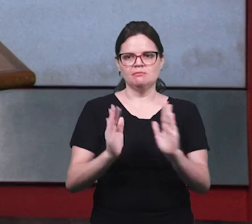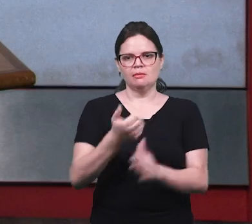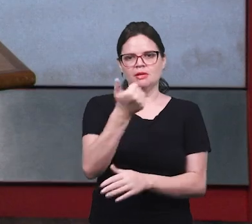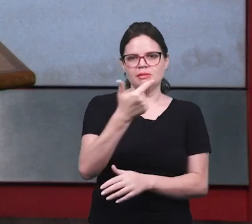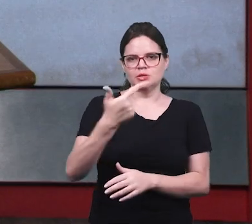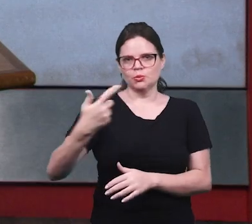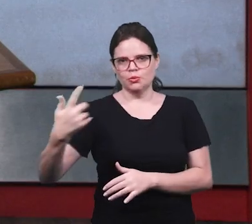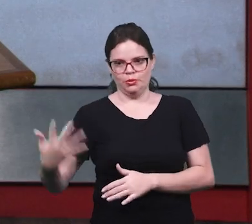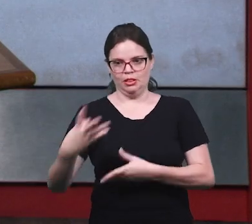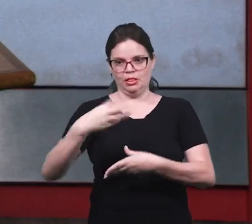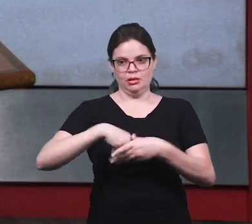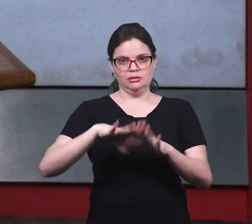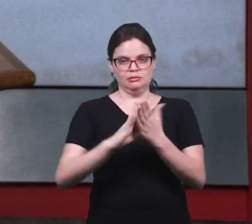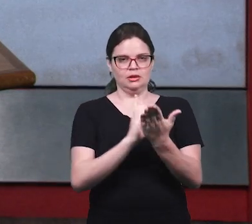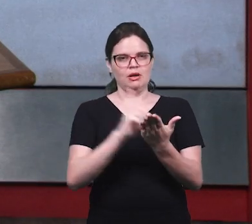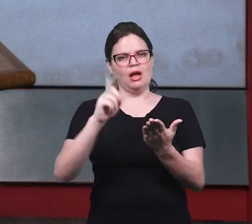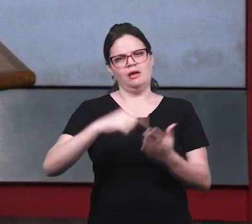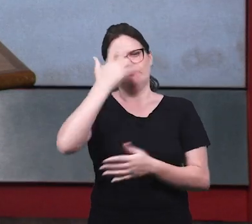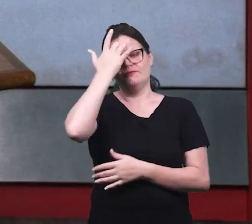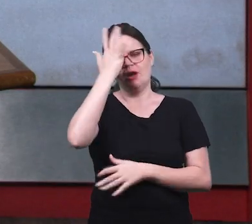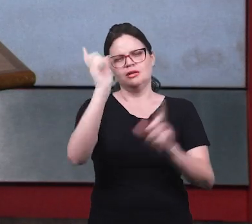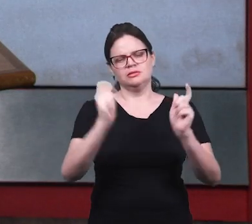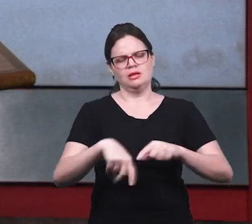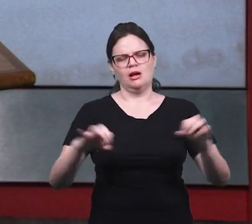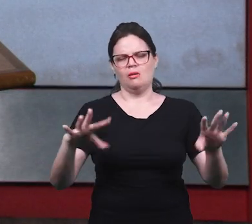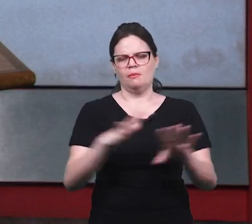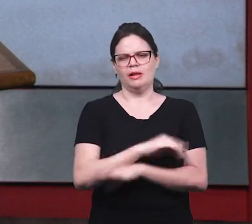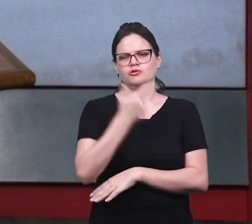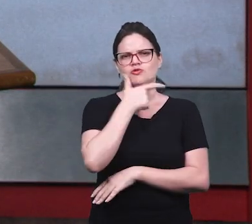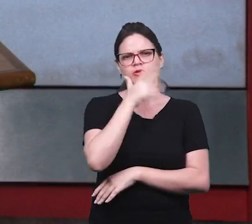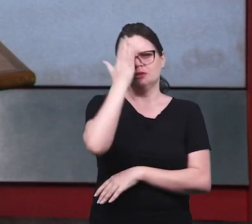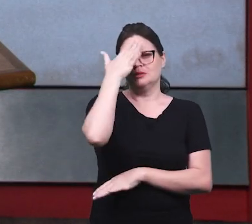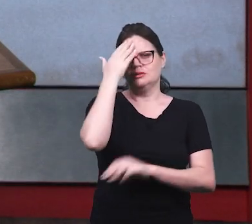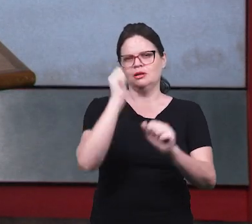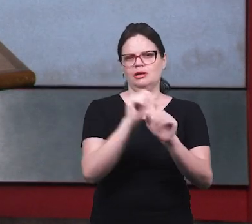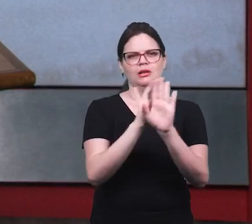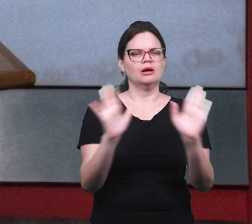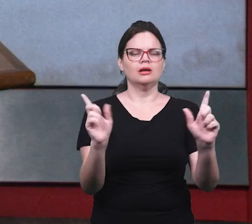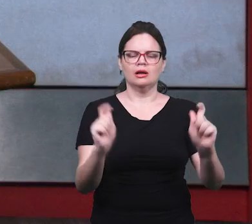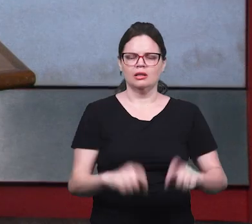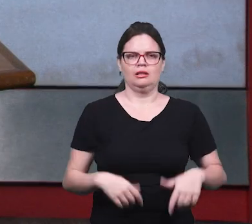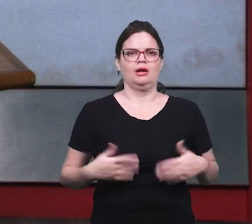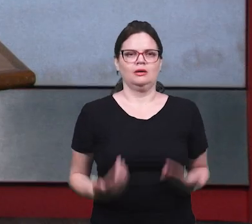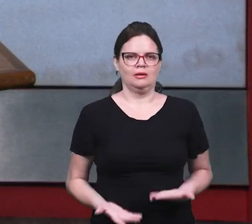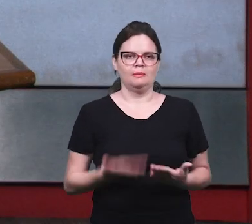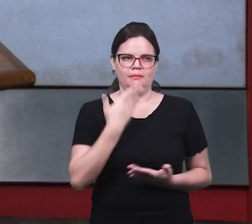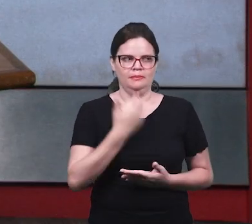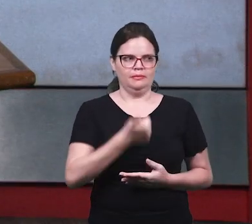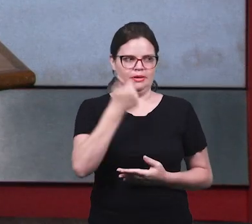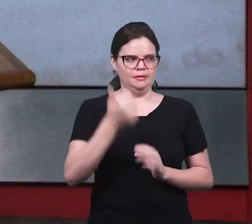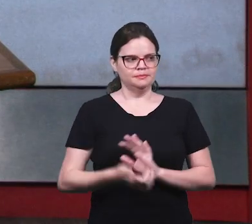dispostos na Bíblia, é a forma mais completa e naturalmente mais compreensível.